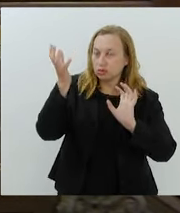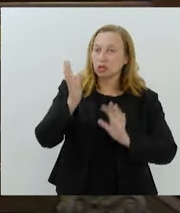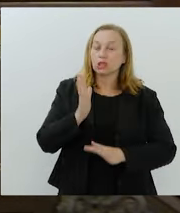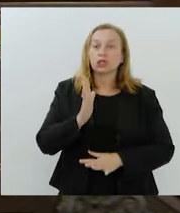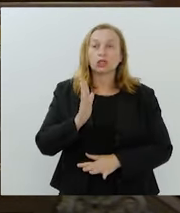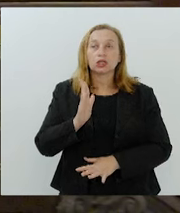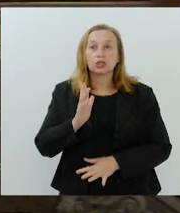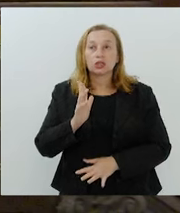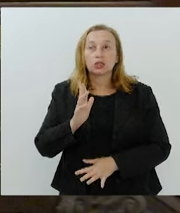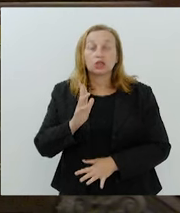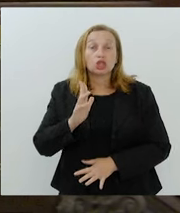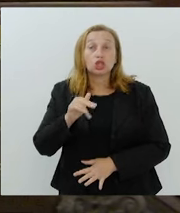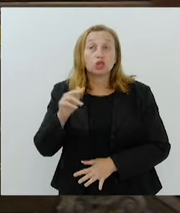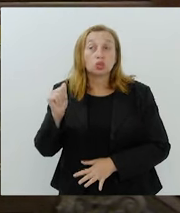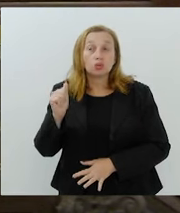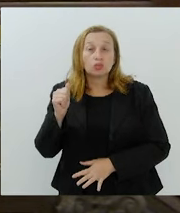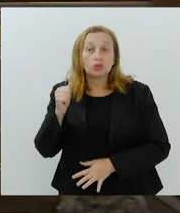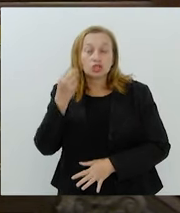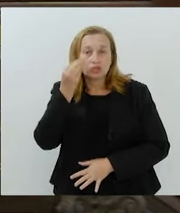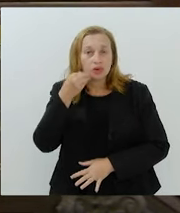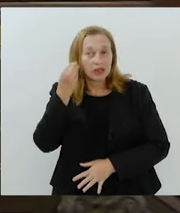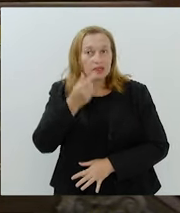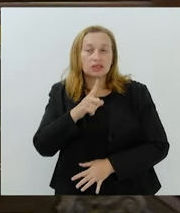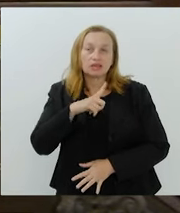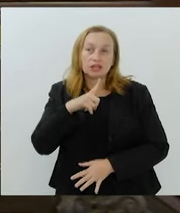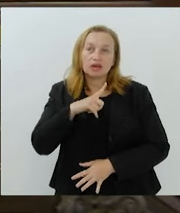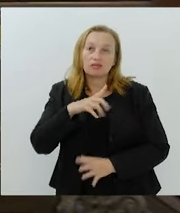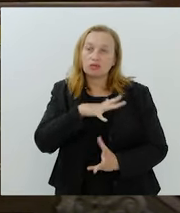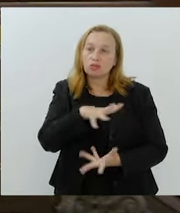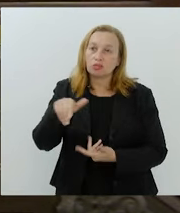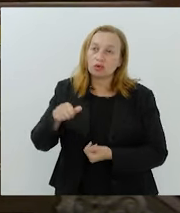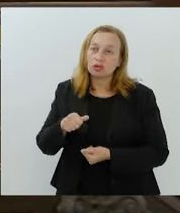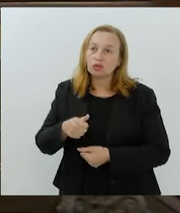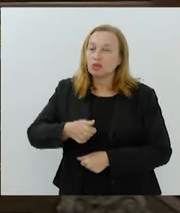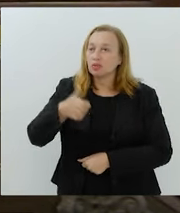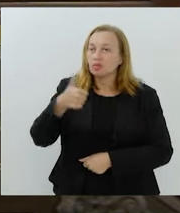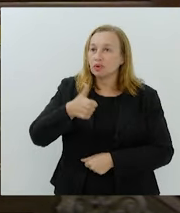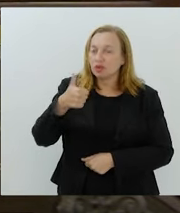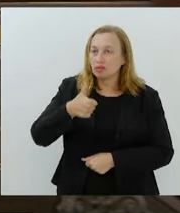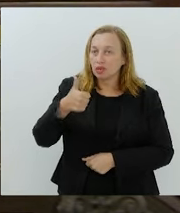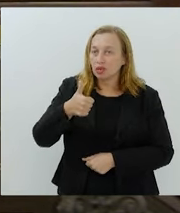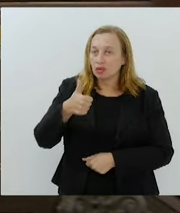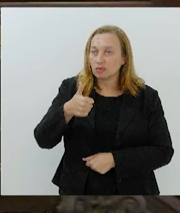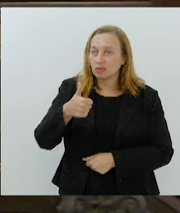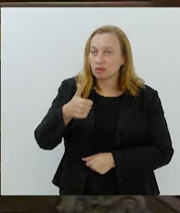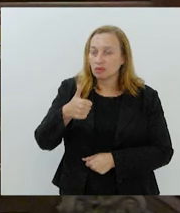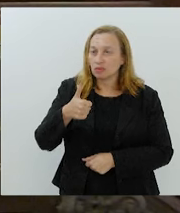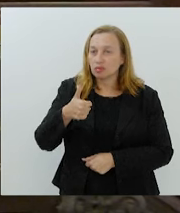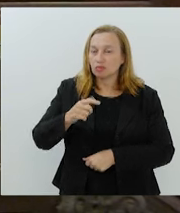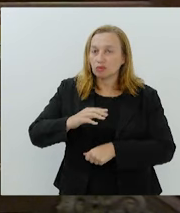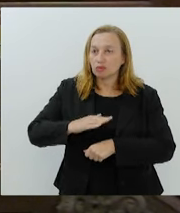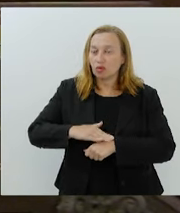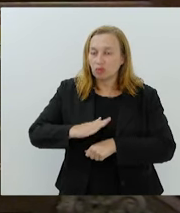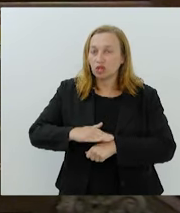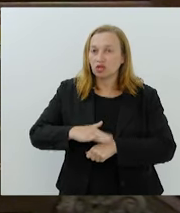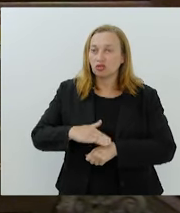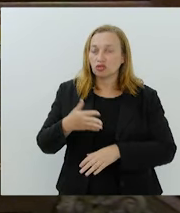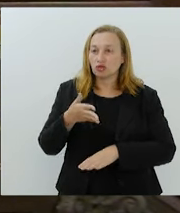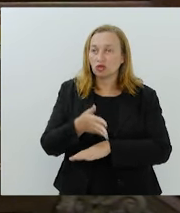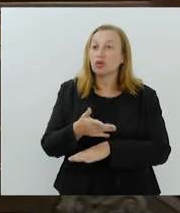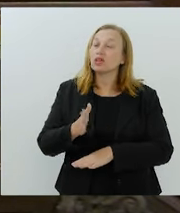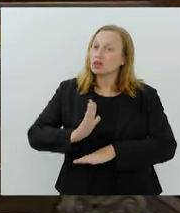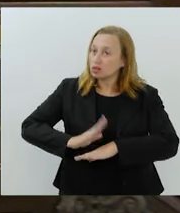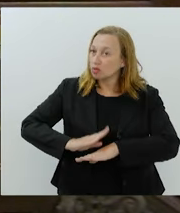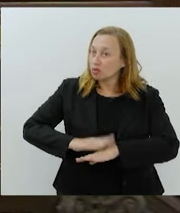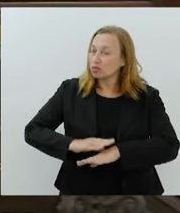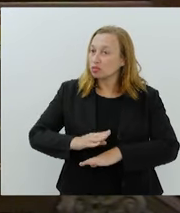jamais experimentou, vivenciou nesse planeta, desde que o primeiro humanoide aqui chegou. Esse é o momento que eu estou recebendo a